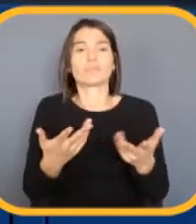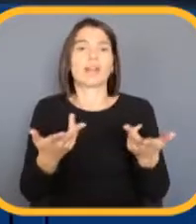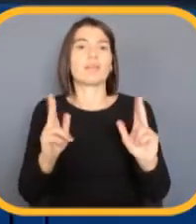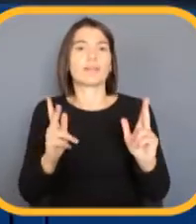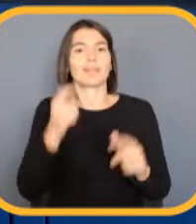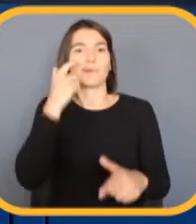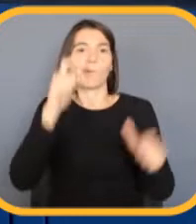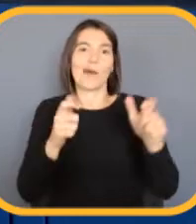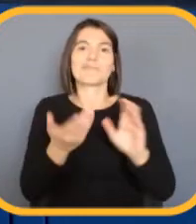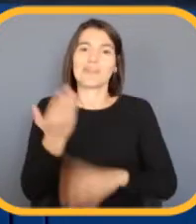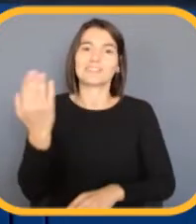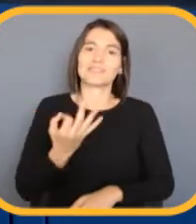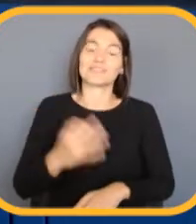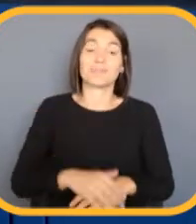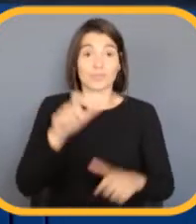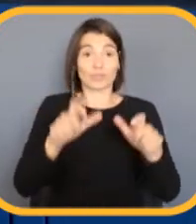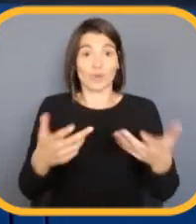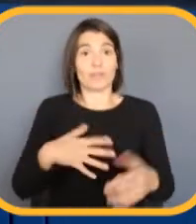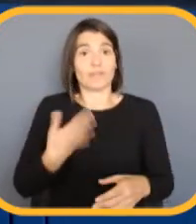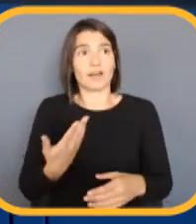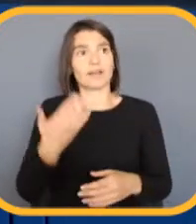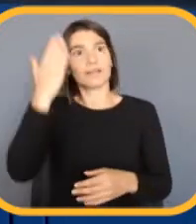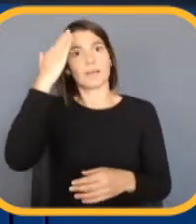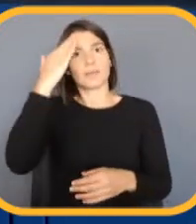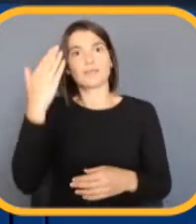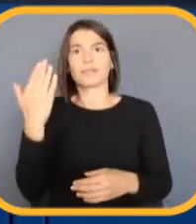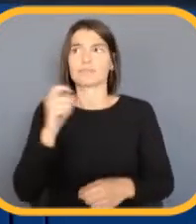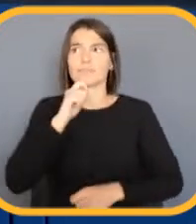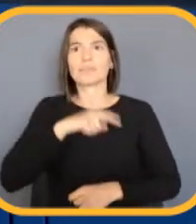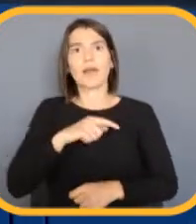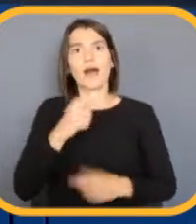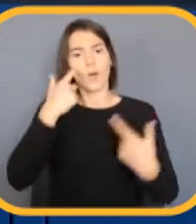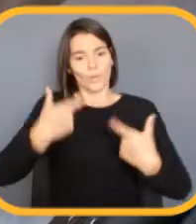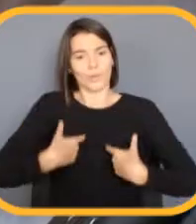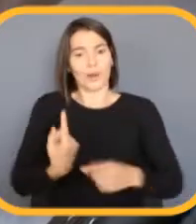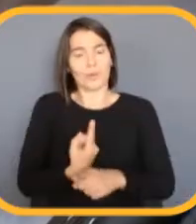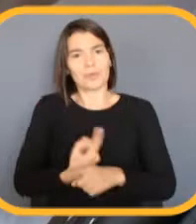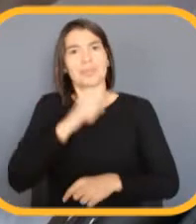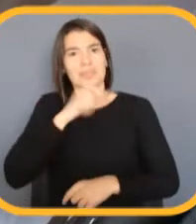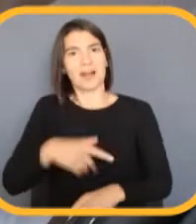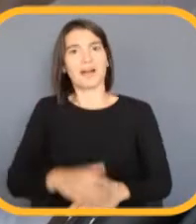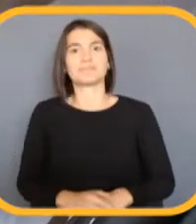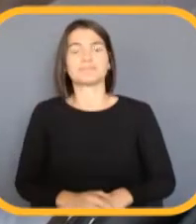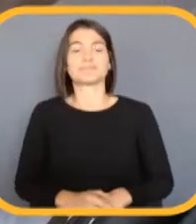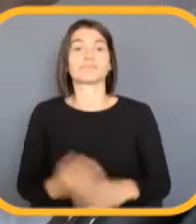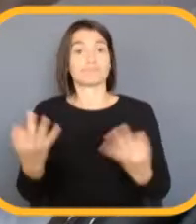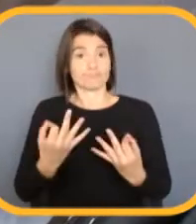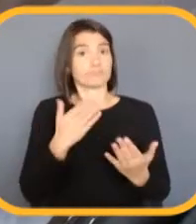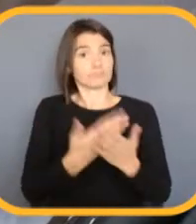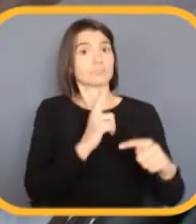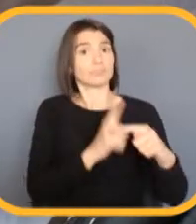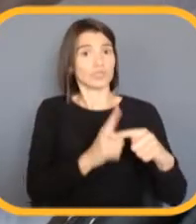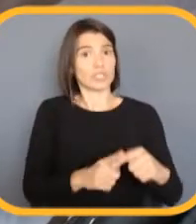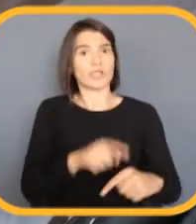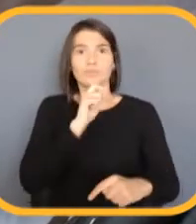que esta nova realidade traz é uma maior liberdade ao ser humano. Portanto, o ser humano vai ter maior capacidade de